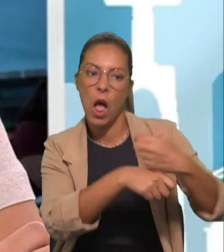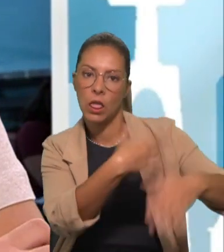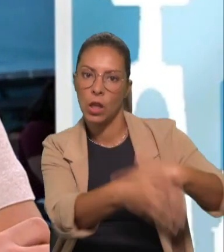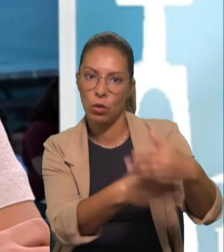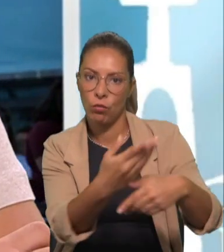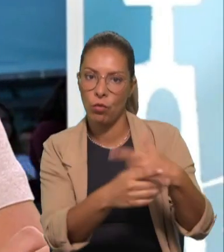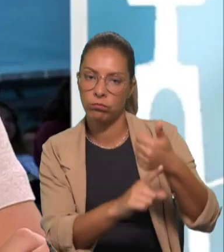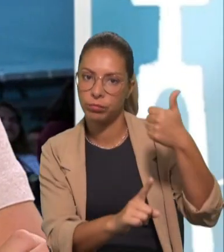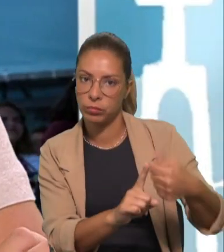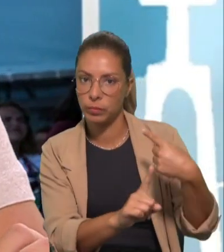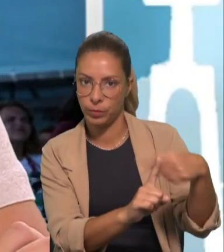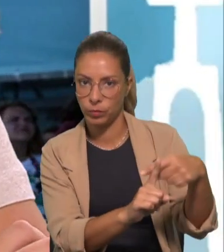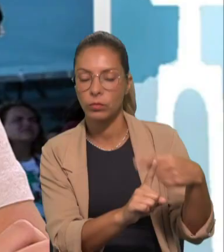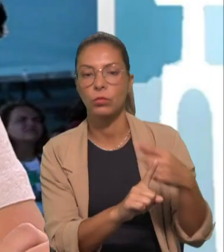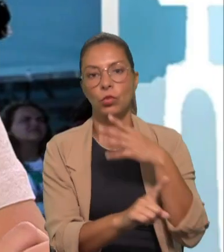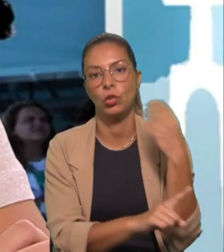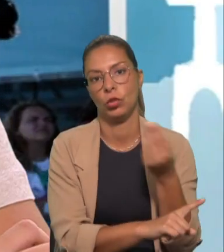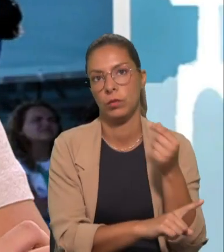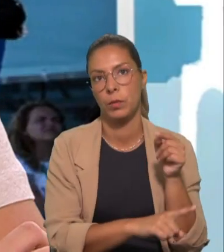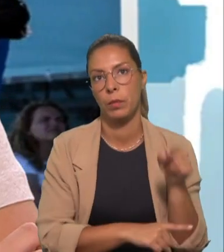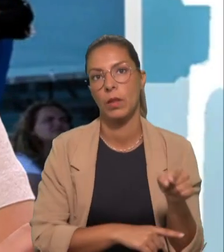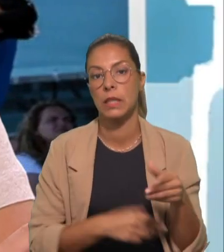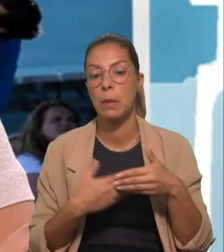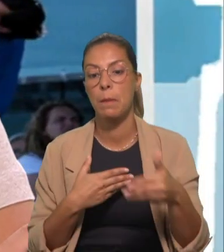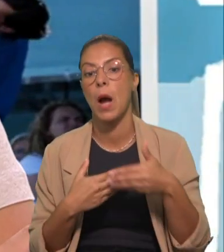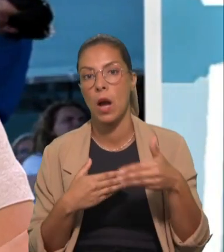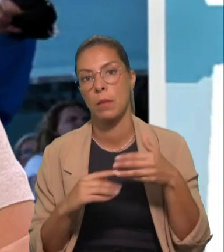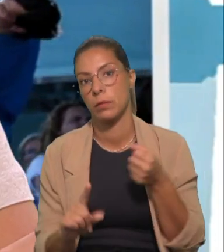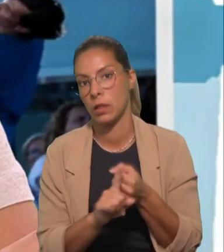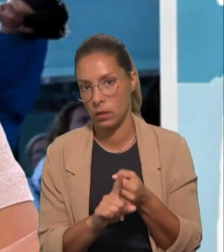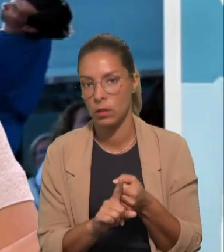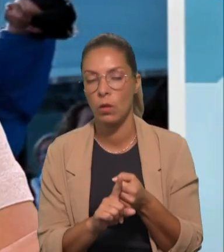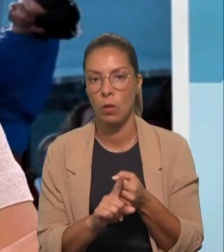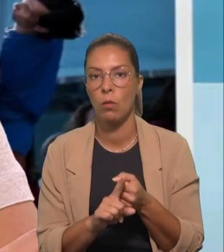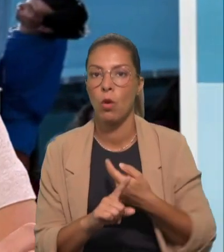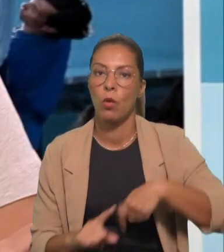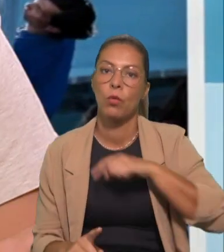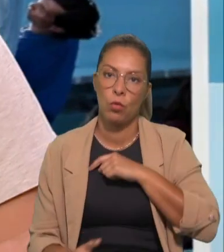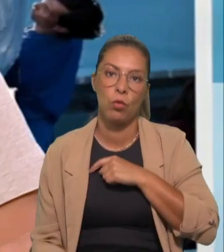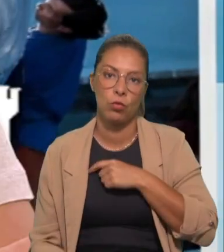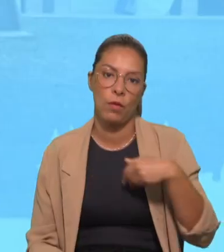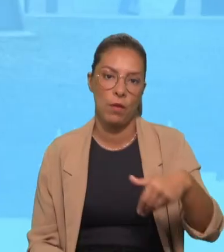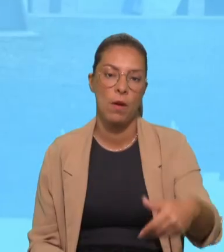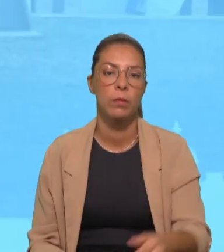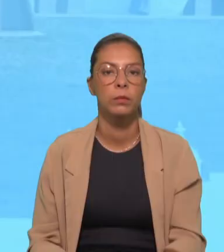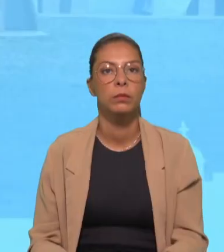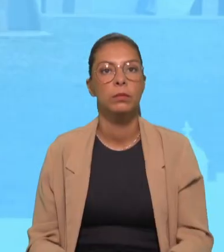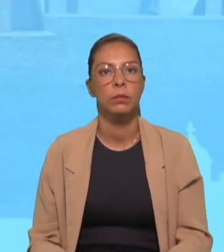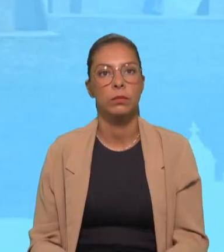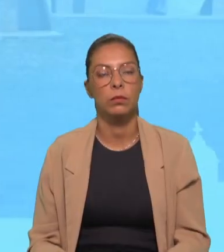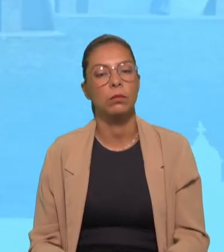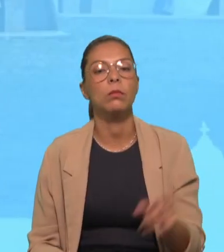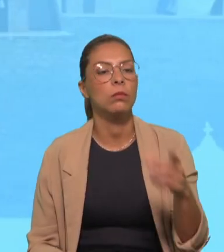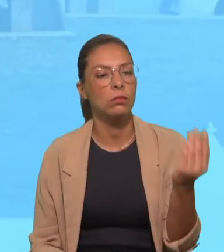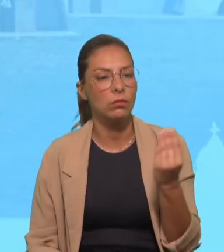nós encontramos nos Jovens Sem Fronteiras e principalmente nas semanas missionárias, em que pomos em prática a nossa fé. Os jovens fogem da fé, Padre